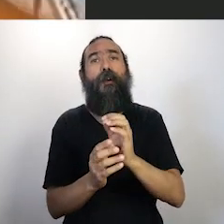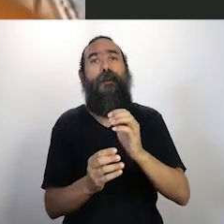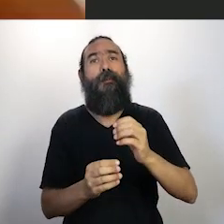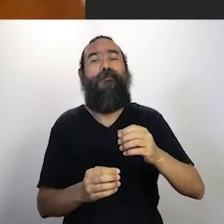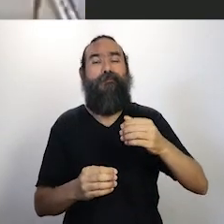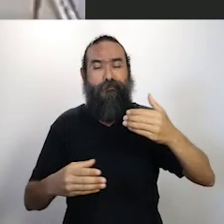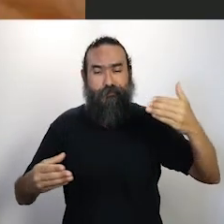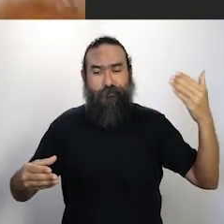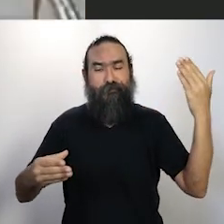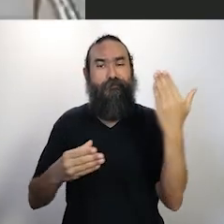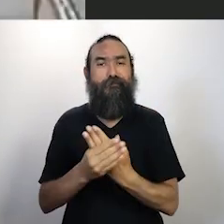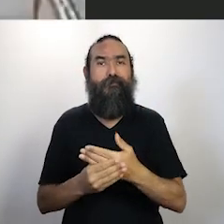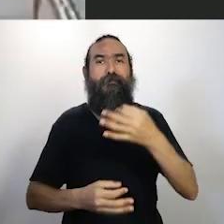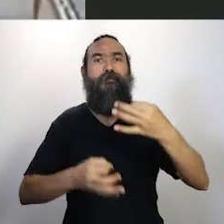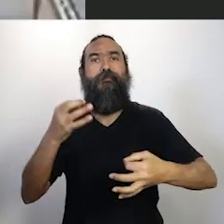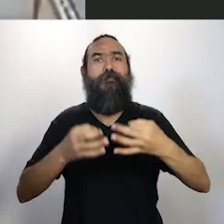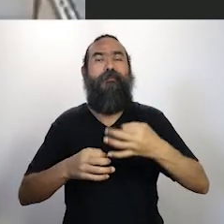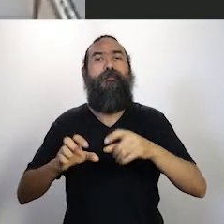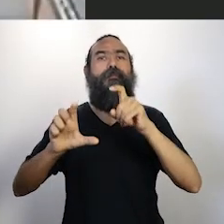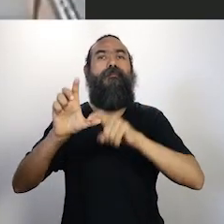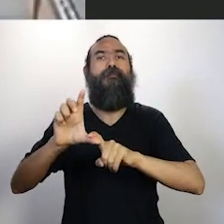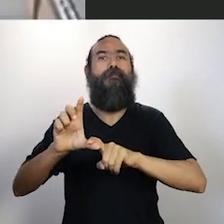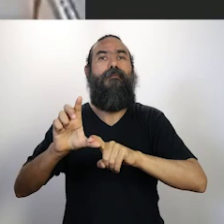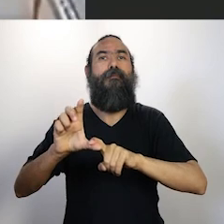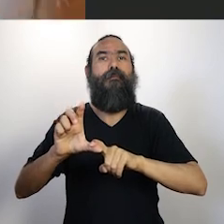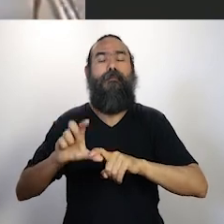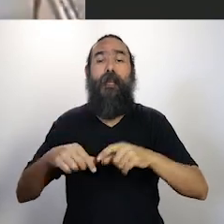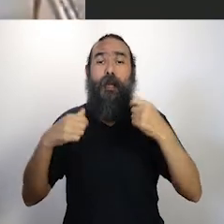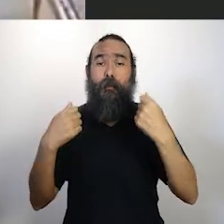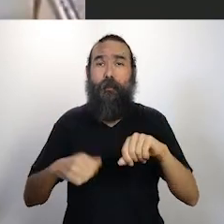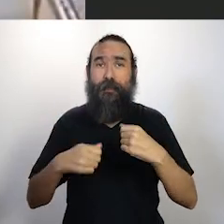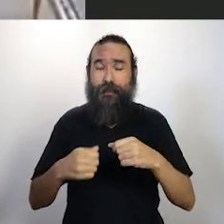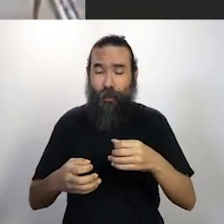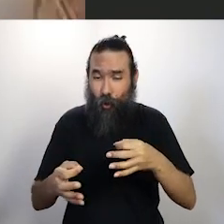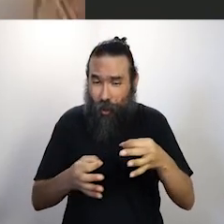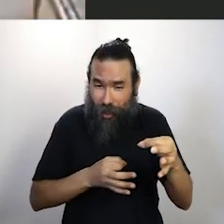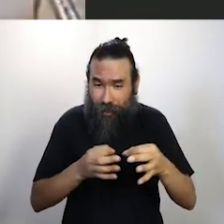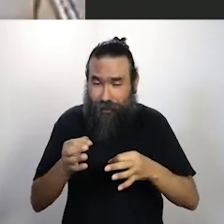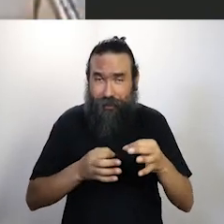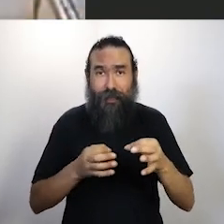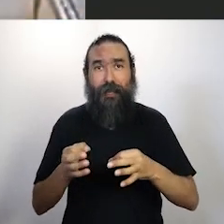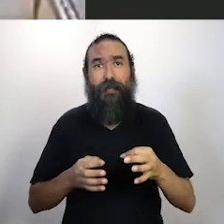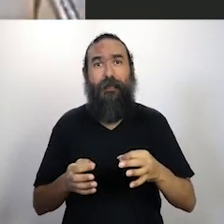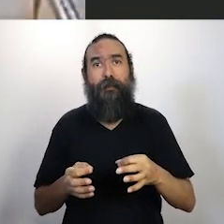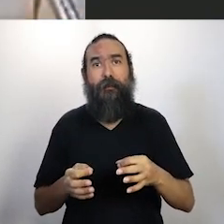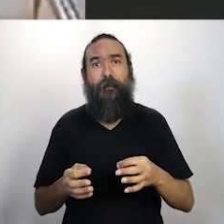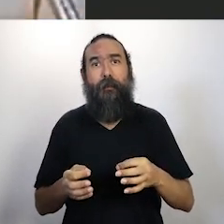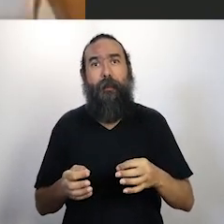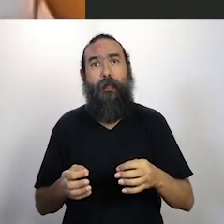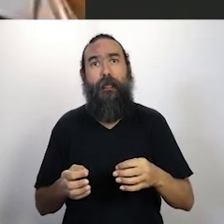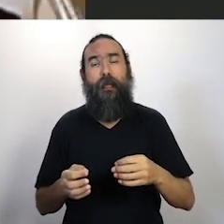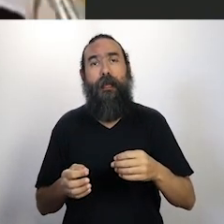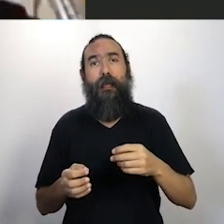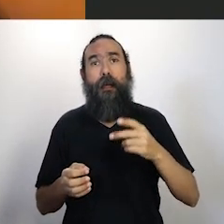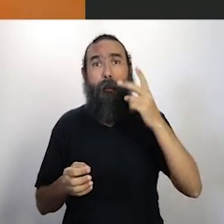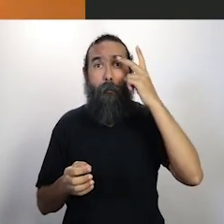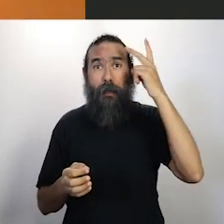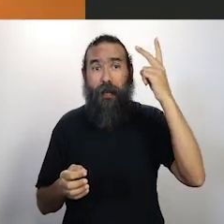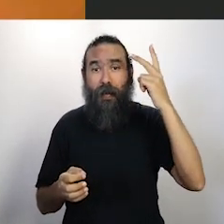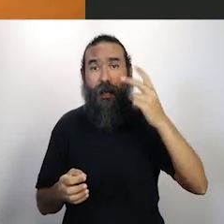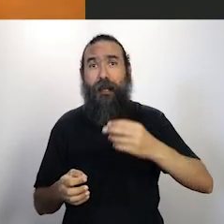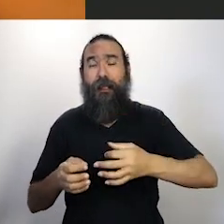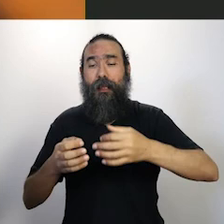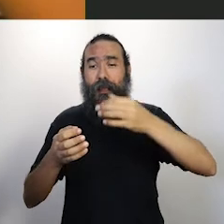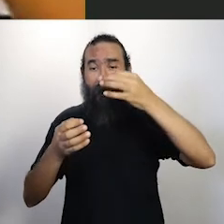esse marco regulatório que dá lastro à aplicabilidade real da lei de emergência